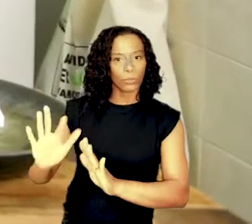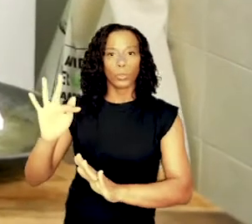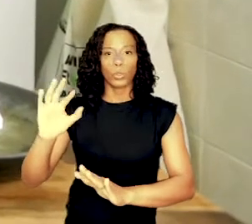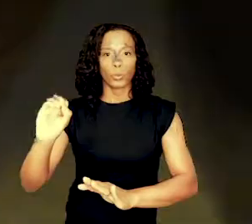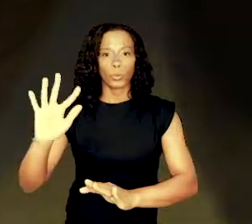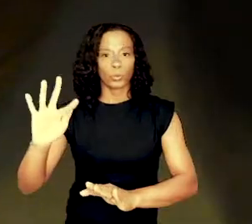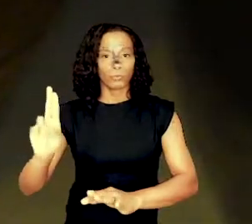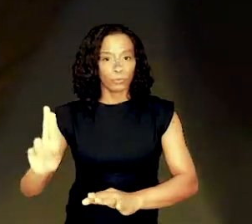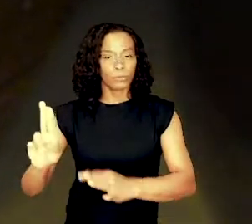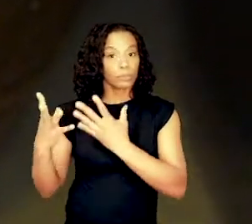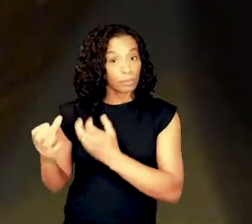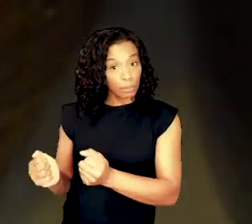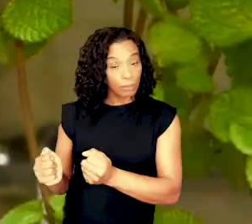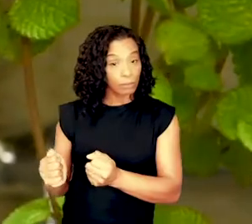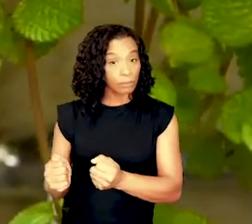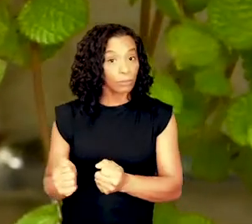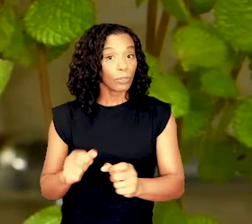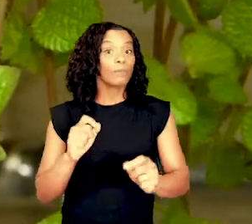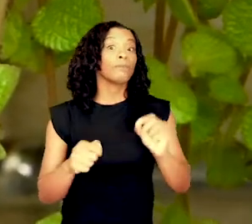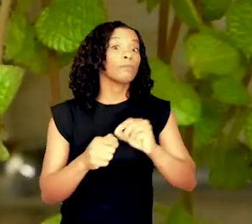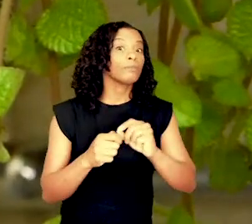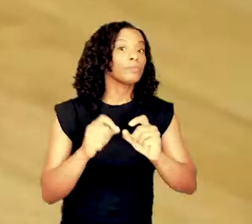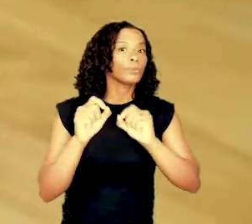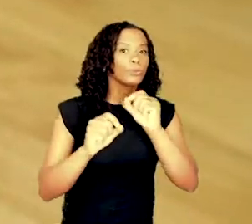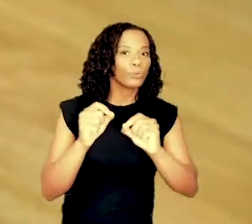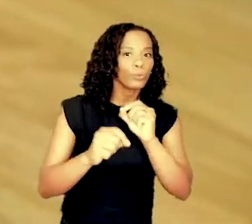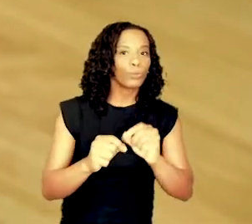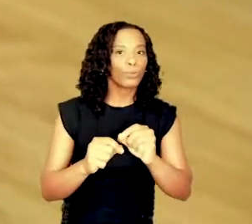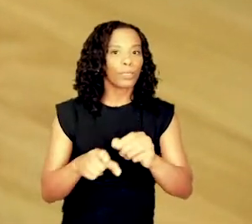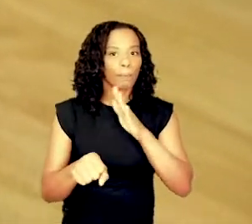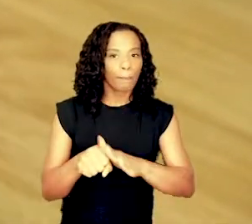nosso tofu está secando, vamos cortar uma cebola em cubinhos.